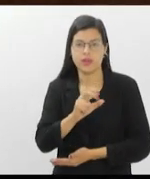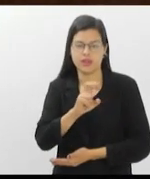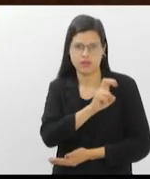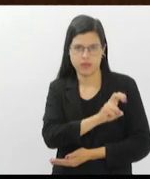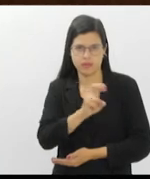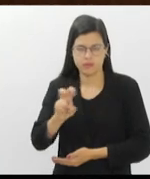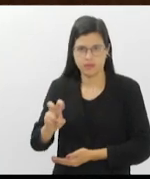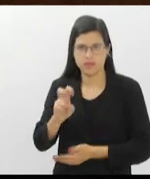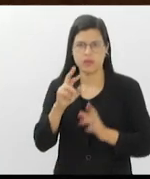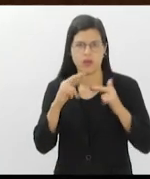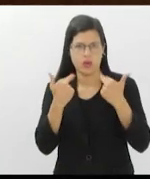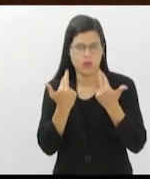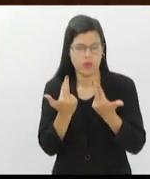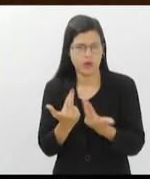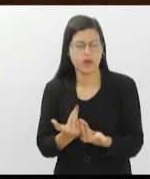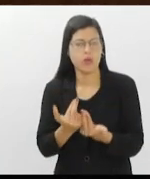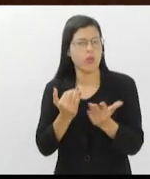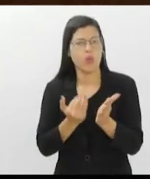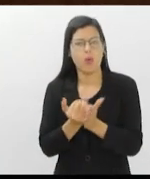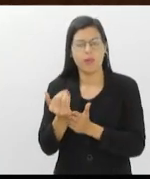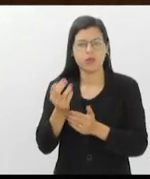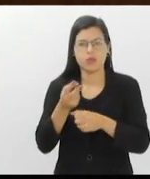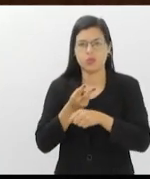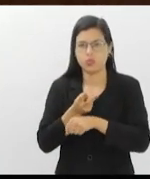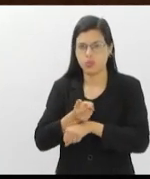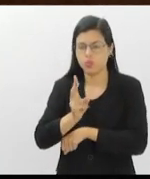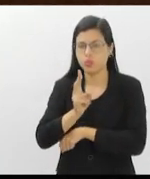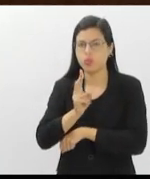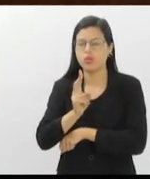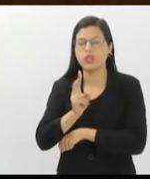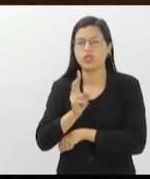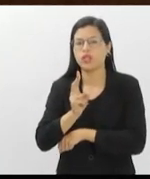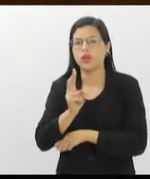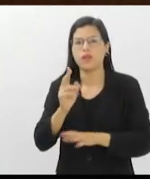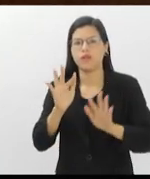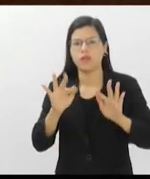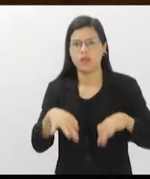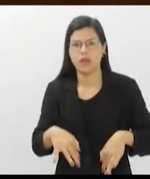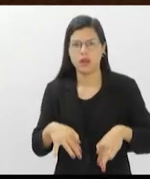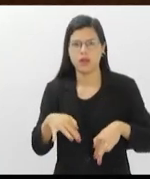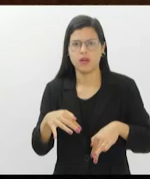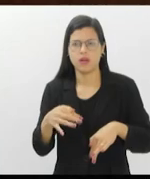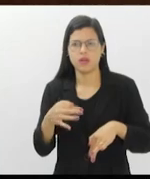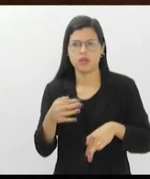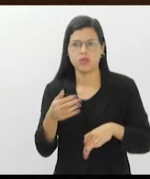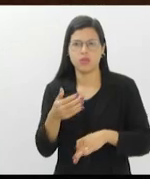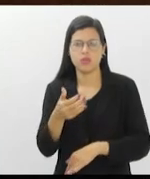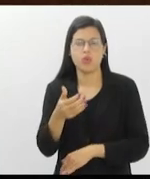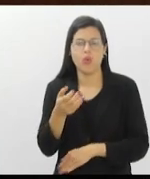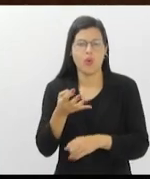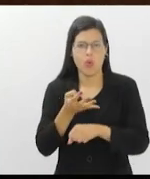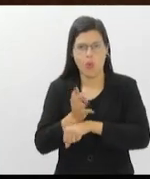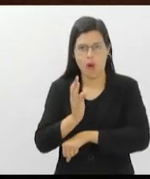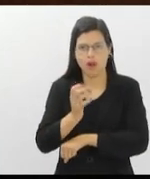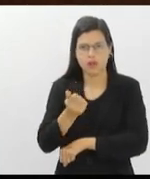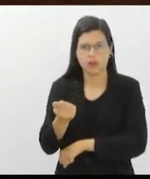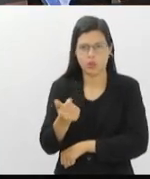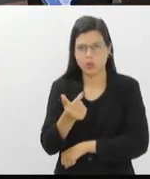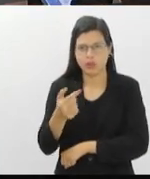55ª sessão ordinária, que, iniciada às 14 horas, encerrou-se às 16 horas e 12